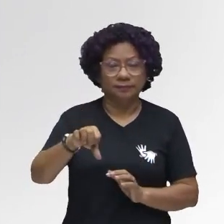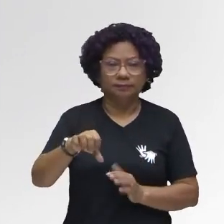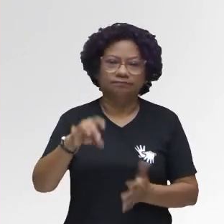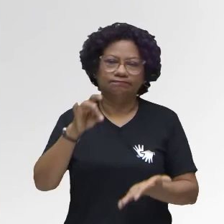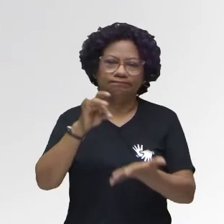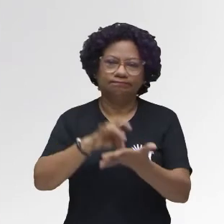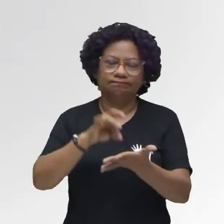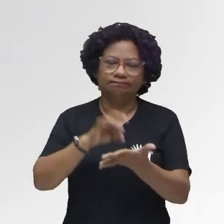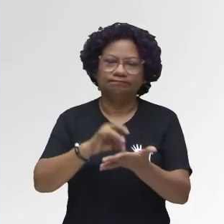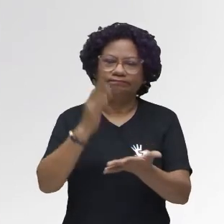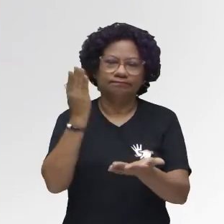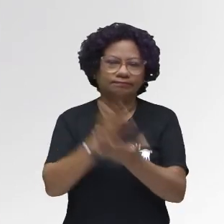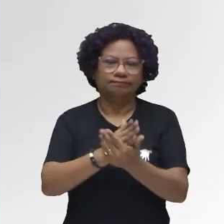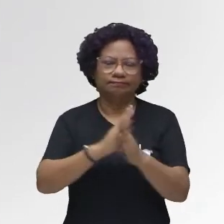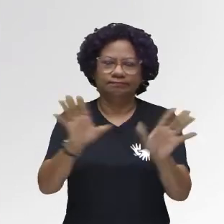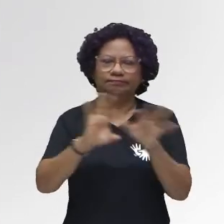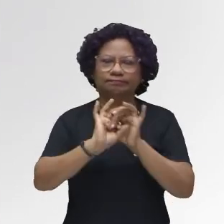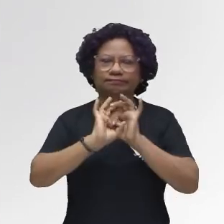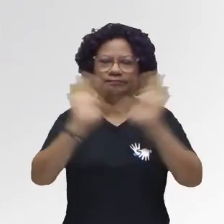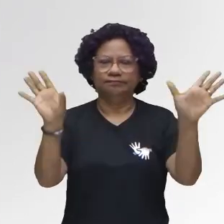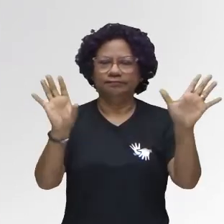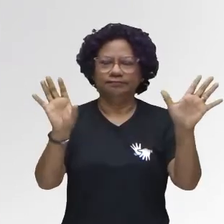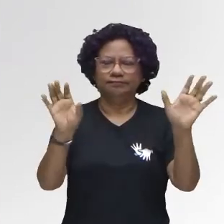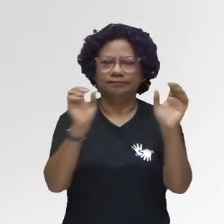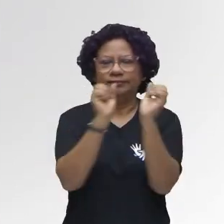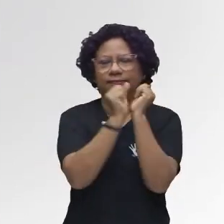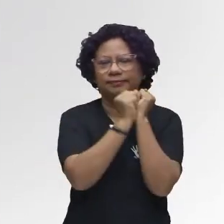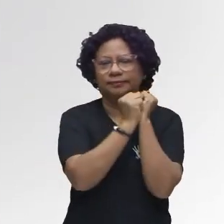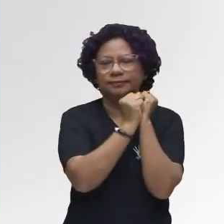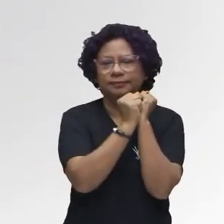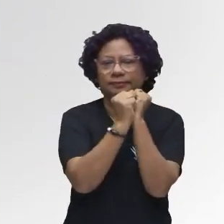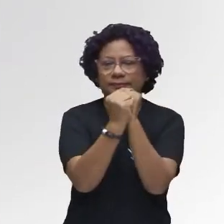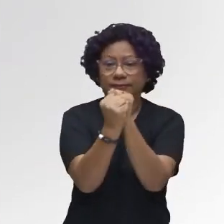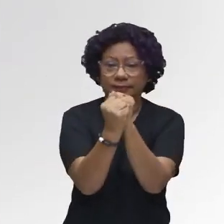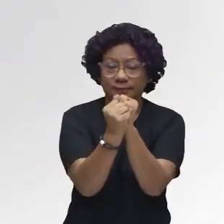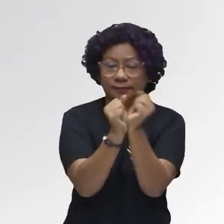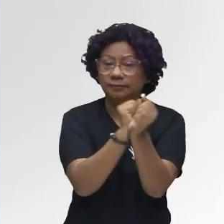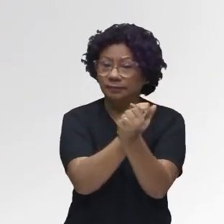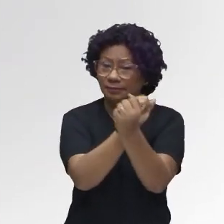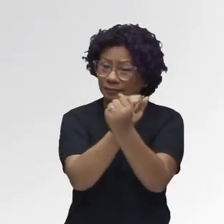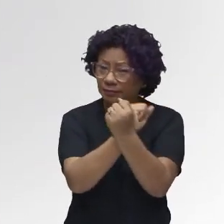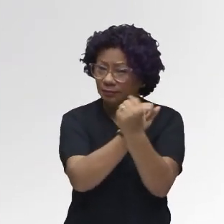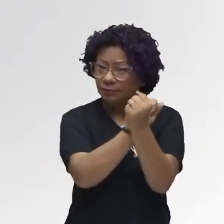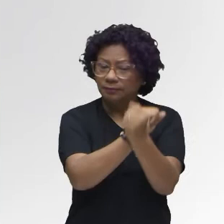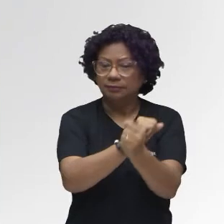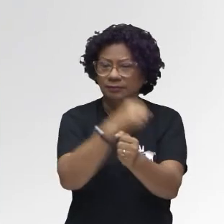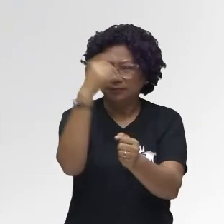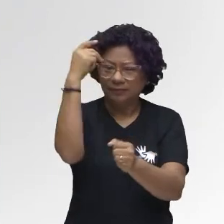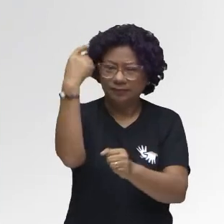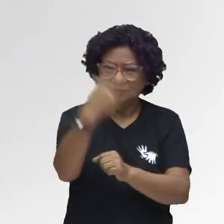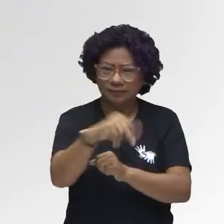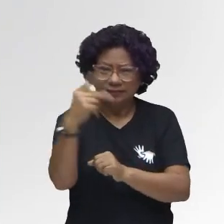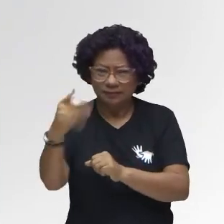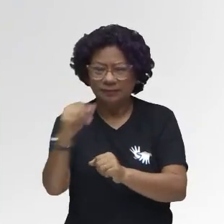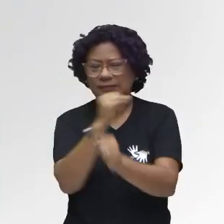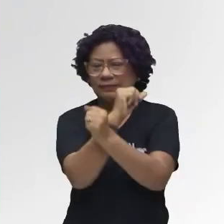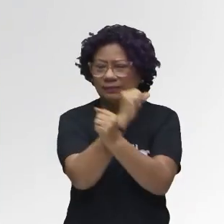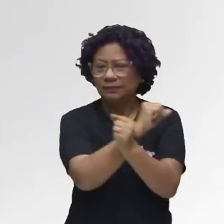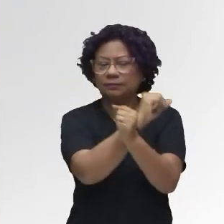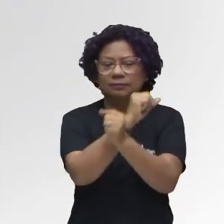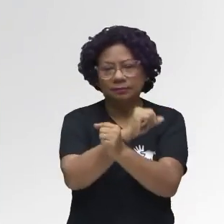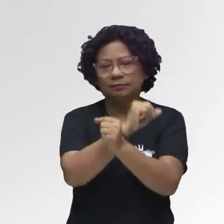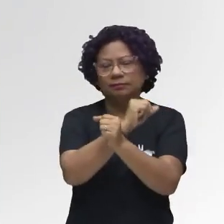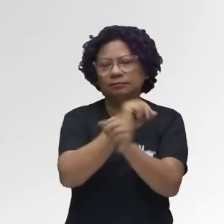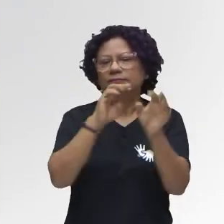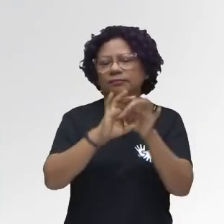da escravidão. Então, por que vai promover o fim da escravidão? Porque todo mundo ficou bom? Não, porque se precisava que a grande parte da